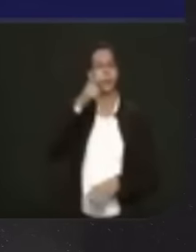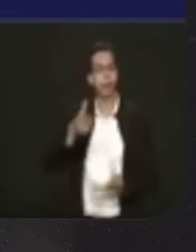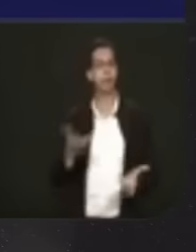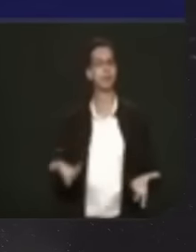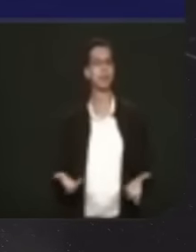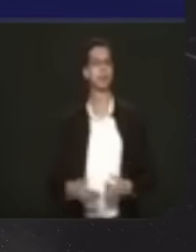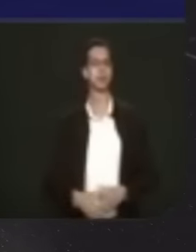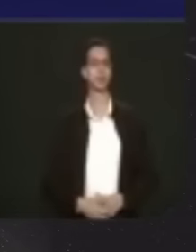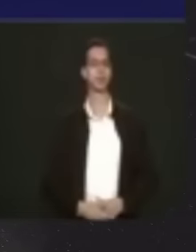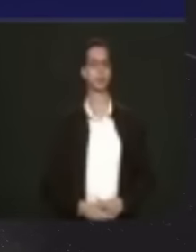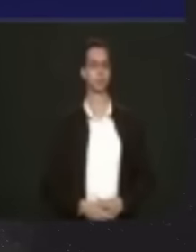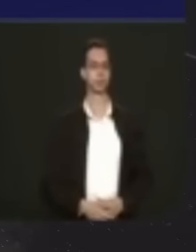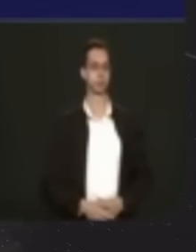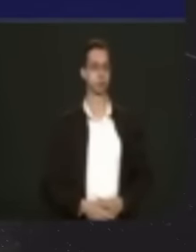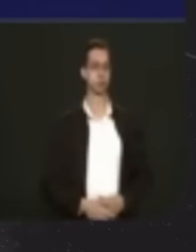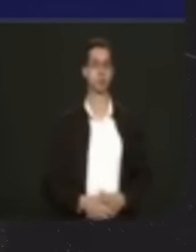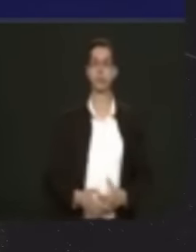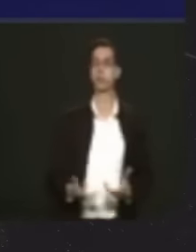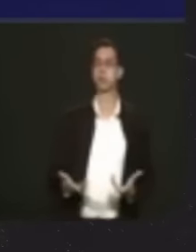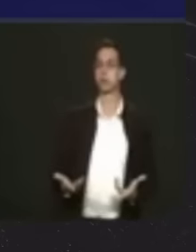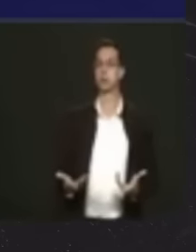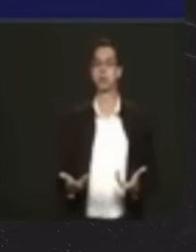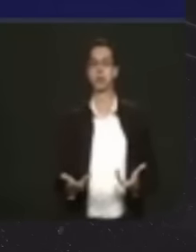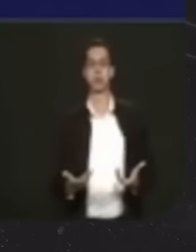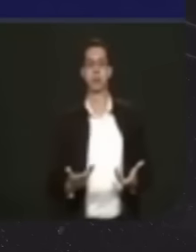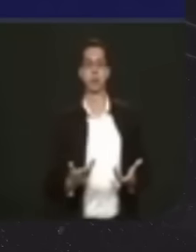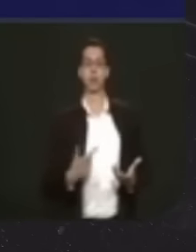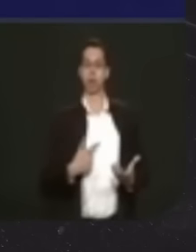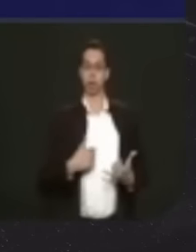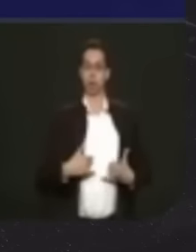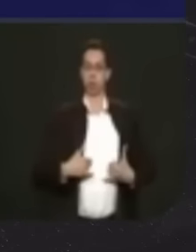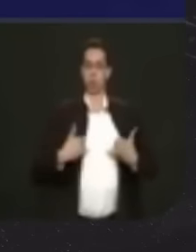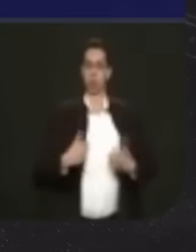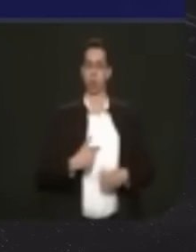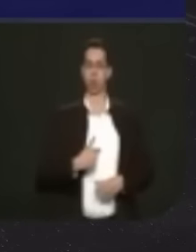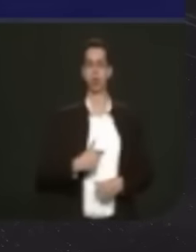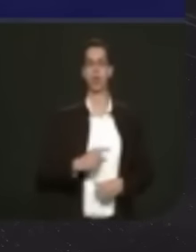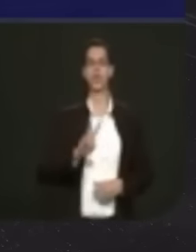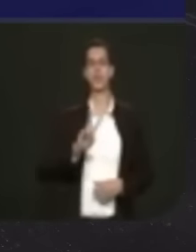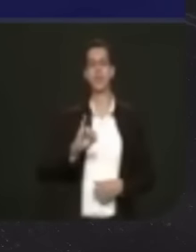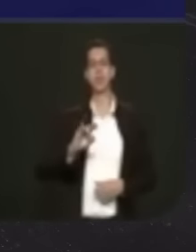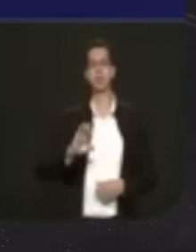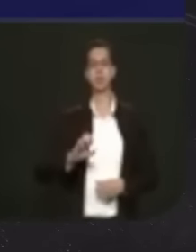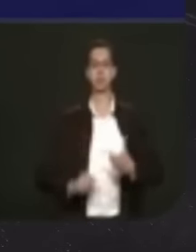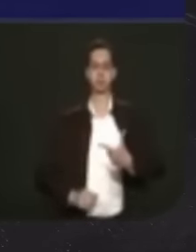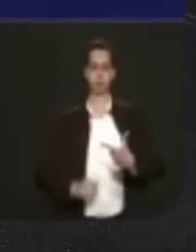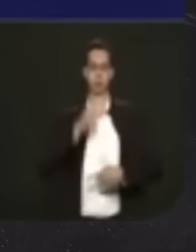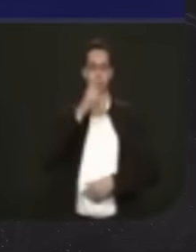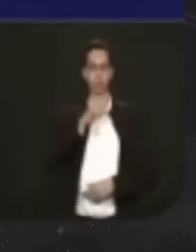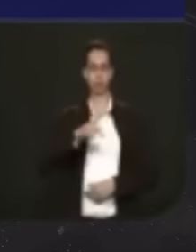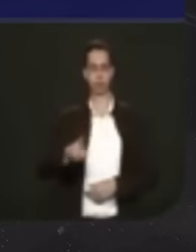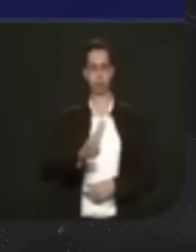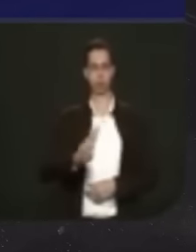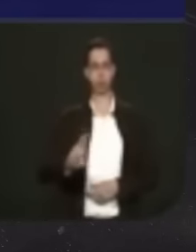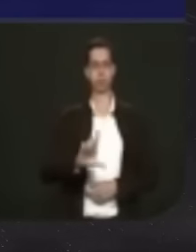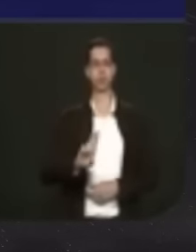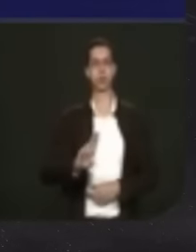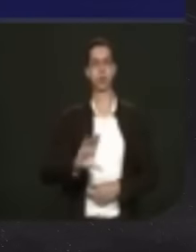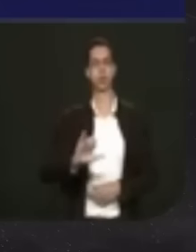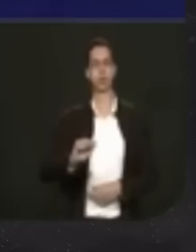Deus posso eu tenho muito orgulho da vi que eu trago do meu lado professora Lúcia França para quem não conhece